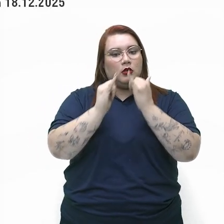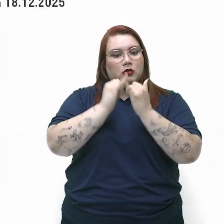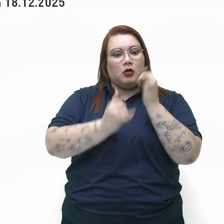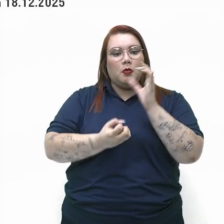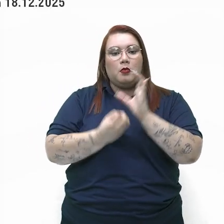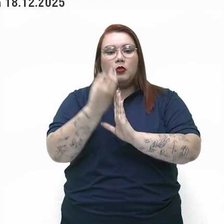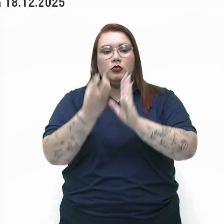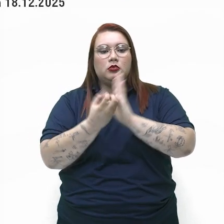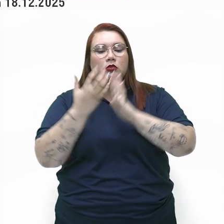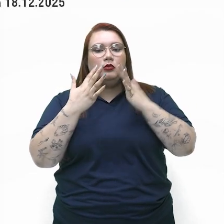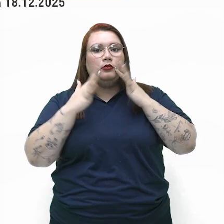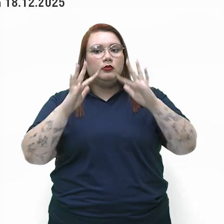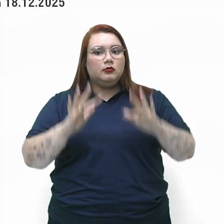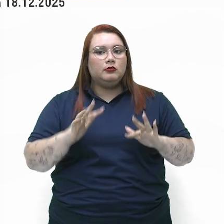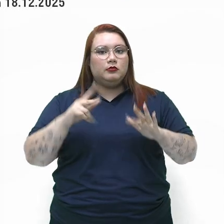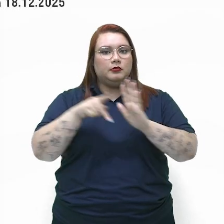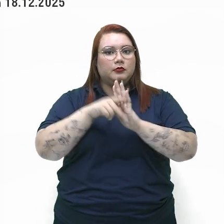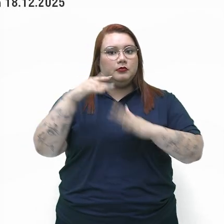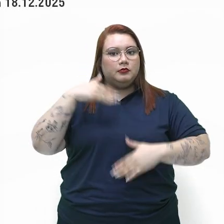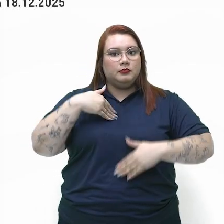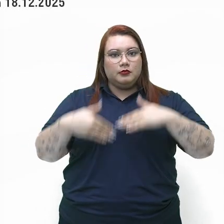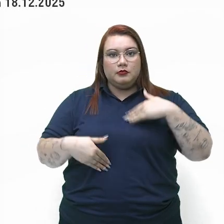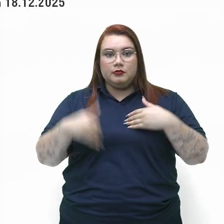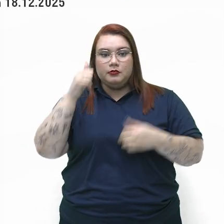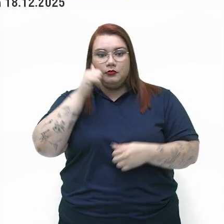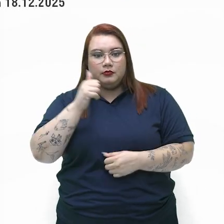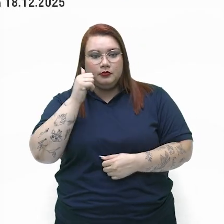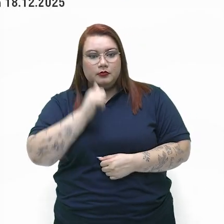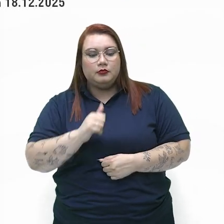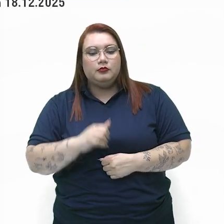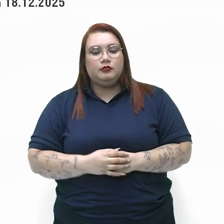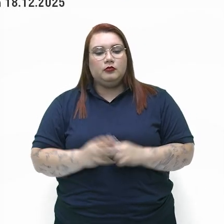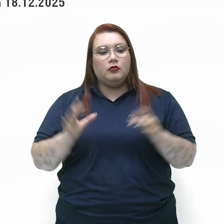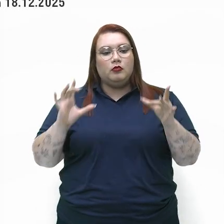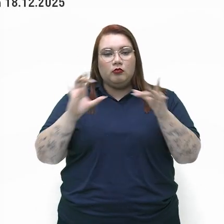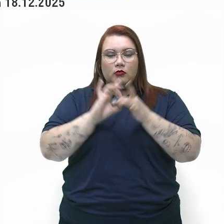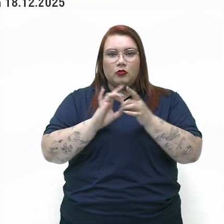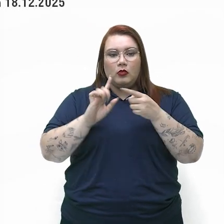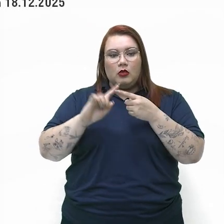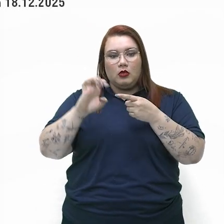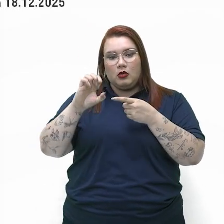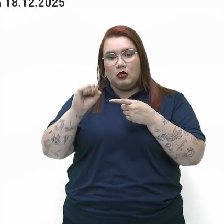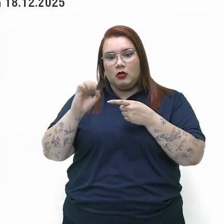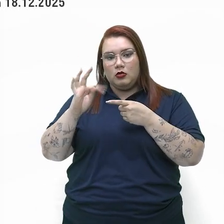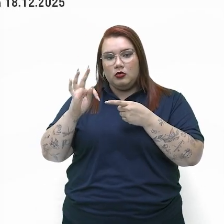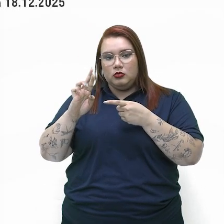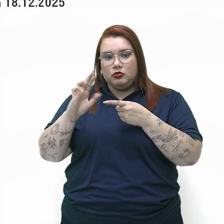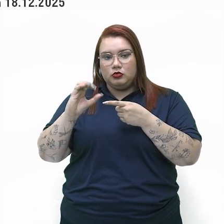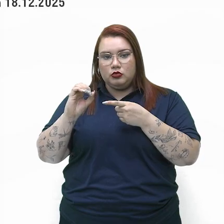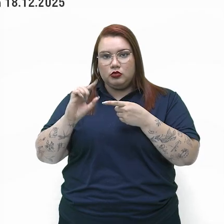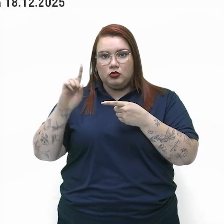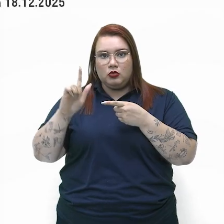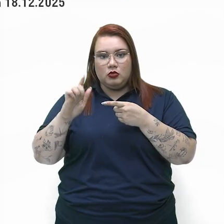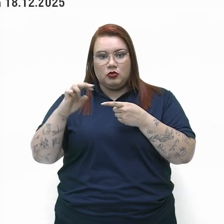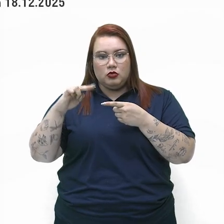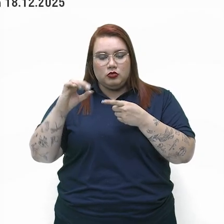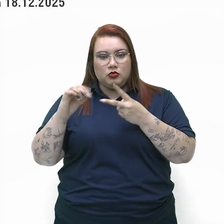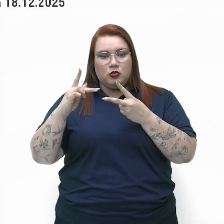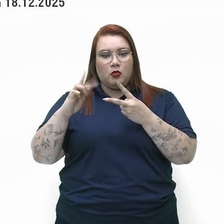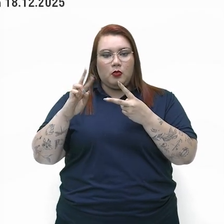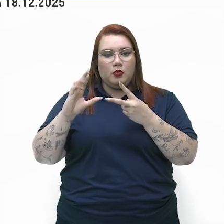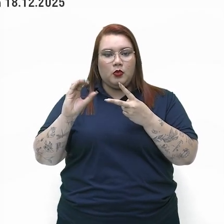sintéticos, similares àqueles que são produzidos naturalmente pelo corpo feminino, como o estrógeno e a